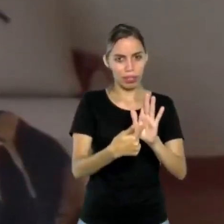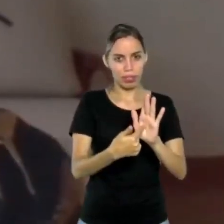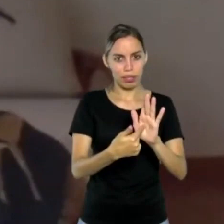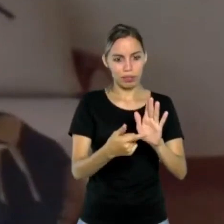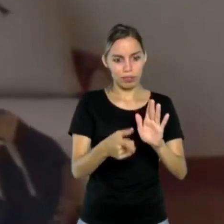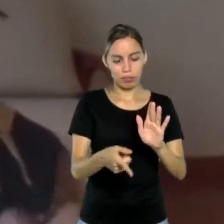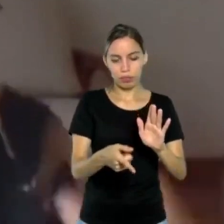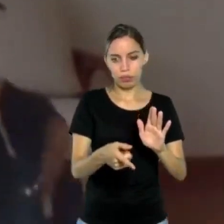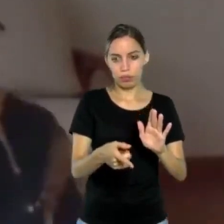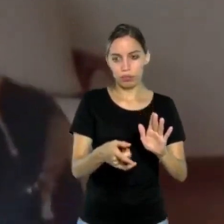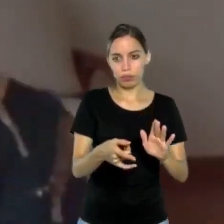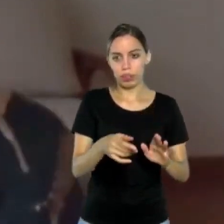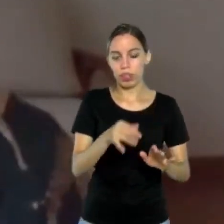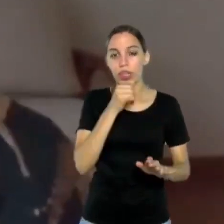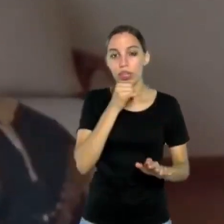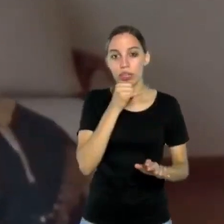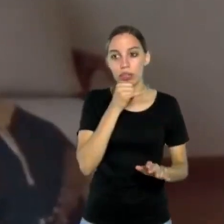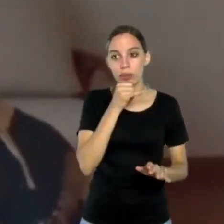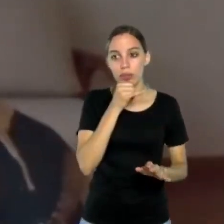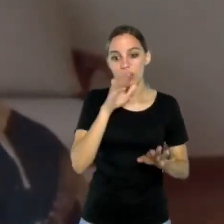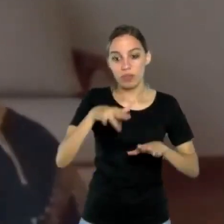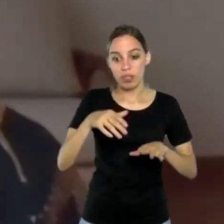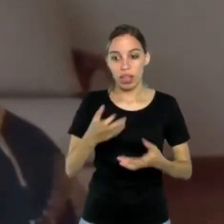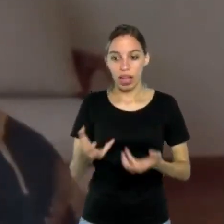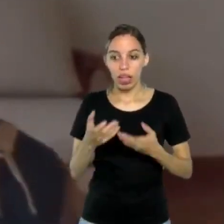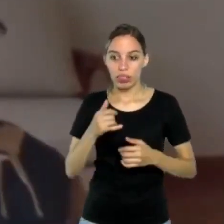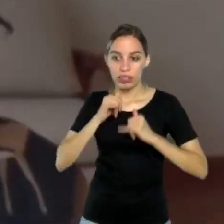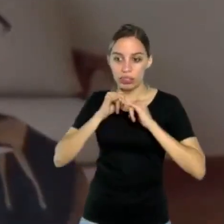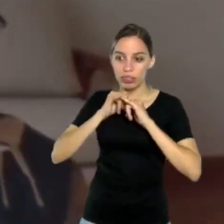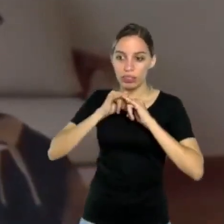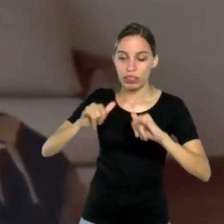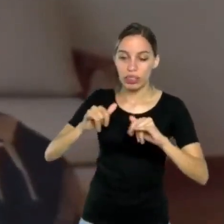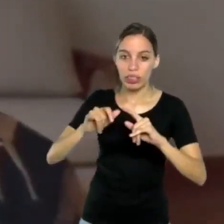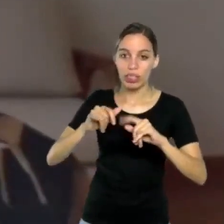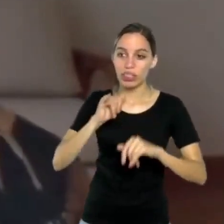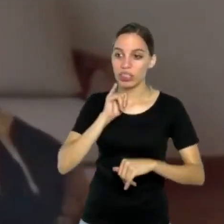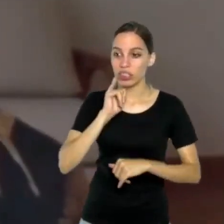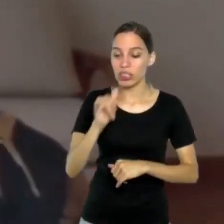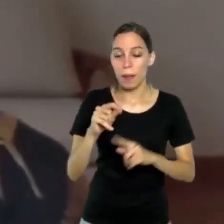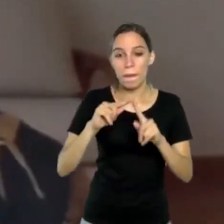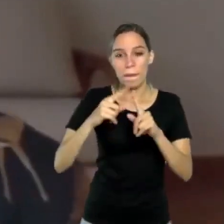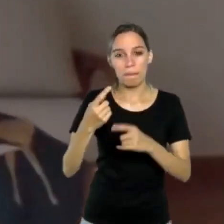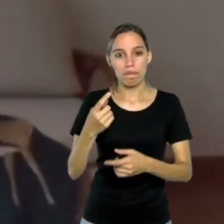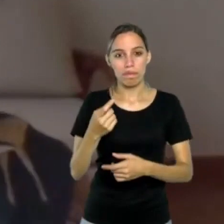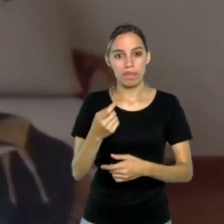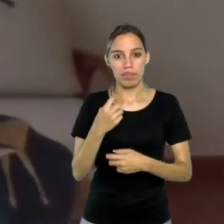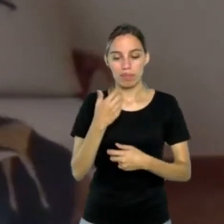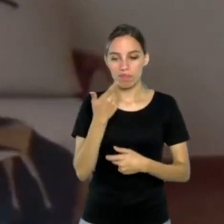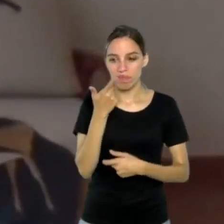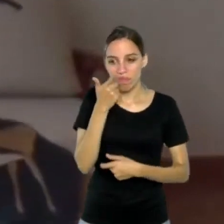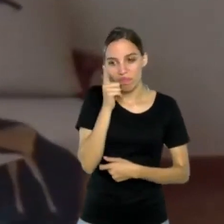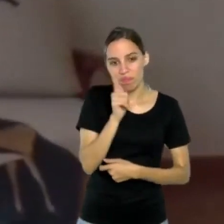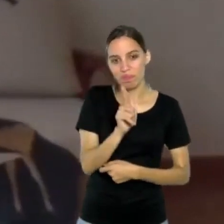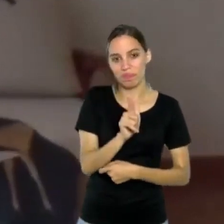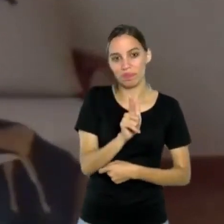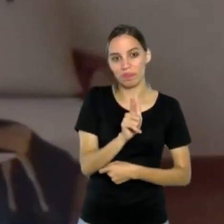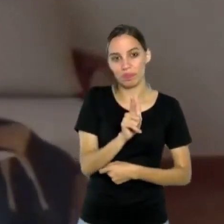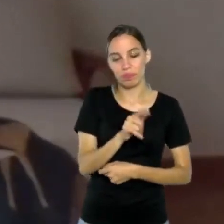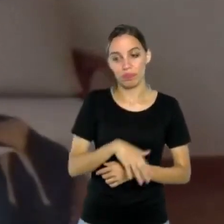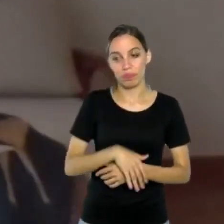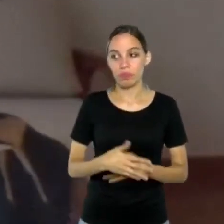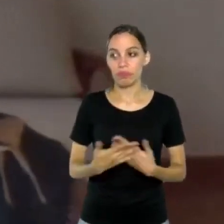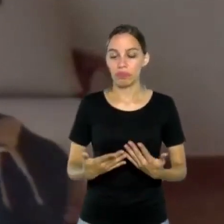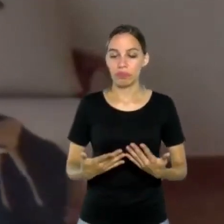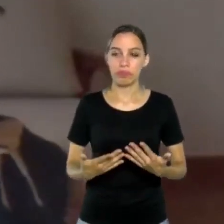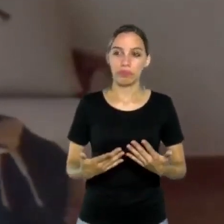todo mundo tem, né, de dizer coisas que não consegue dizer, né. Então, acho que uma parte do livro tem a ver com